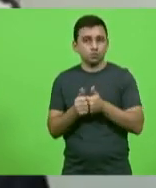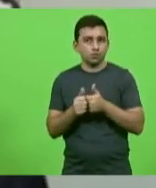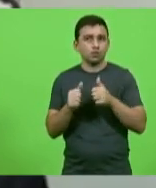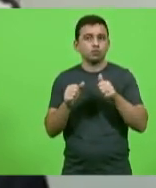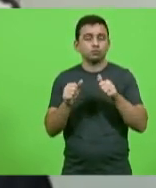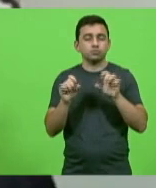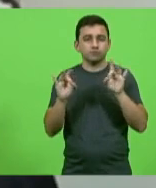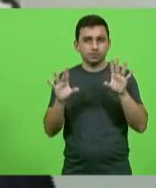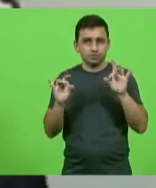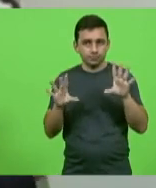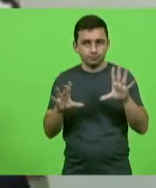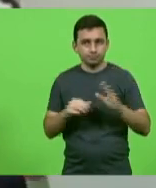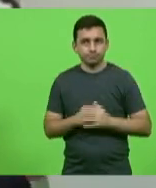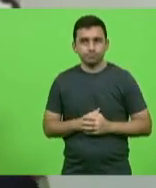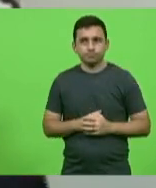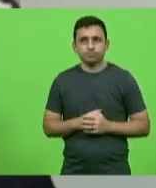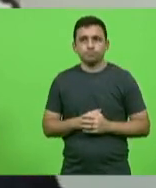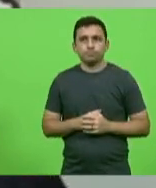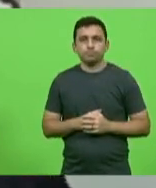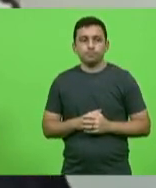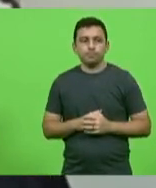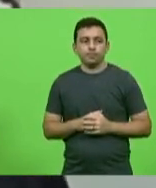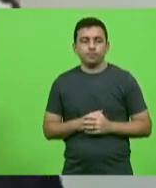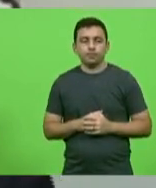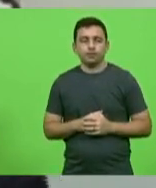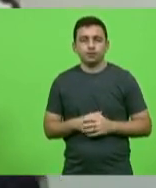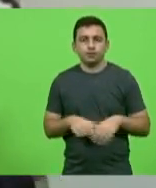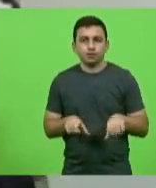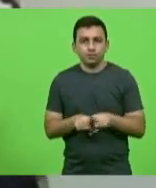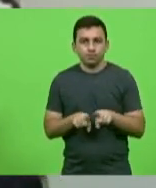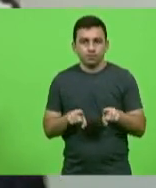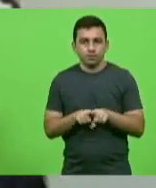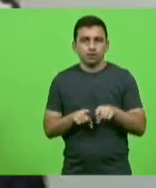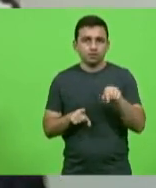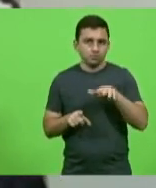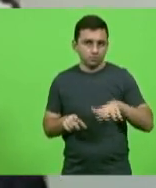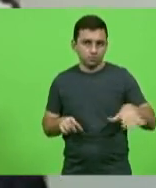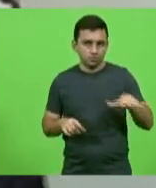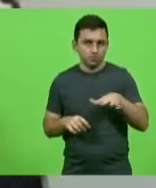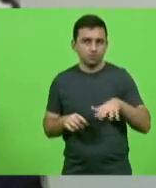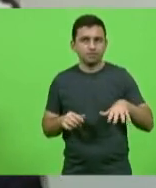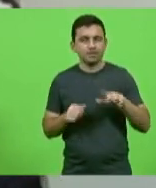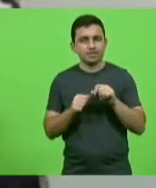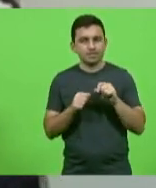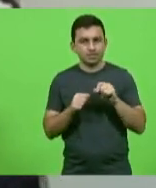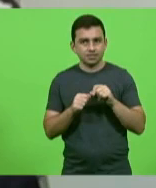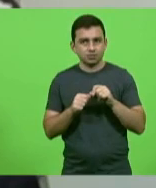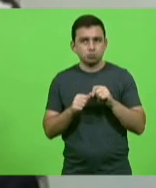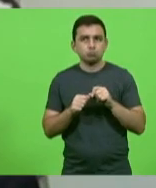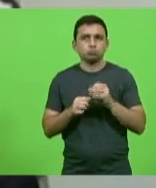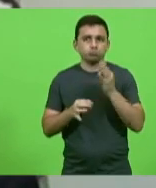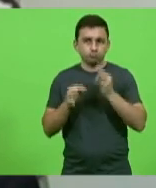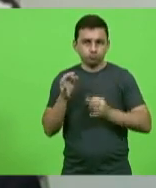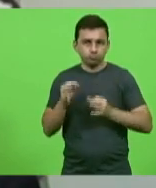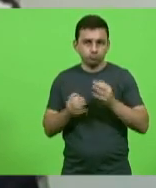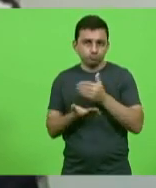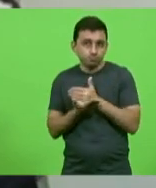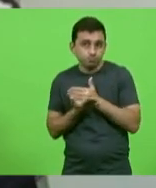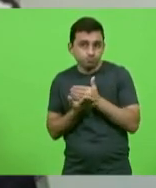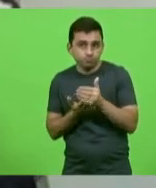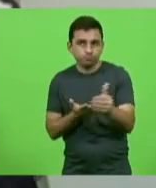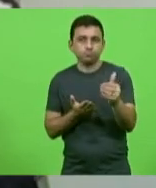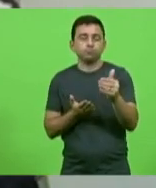especial a locução essa que a Breja também a realização de um juízo inicial a ser